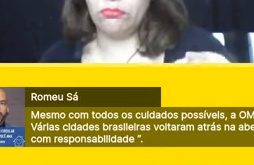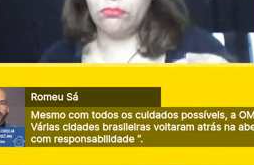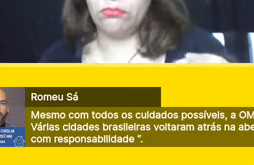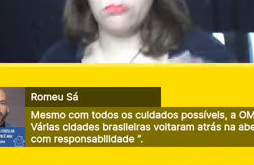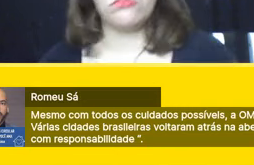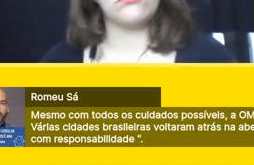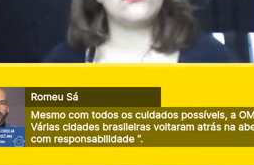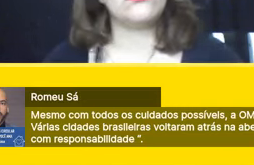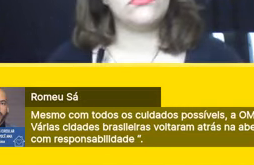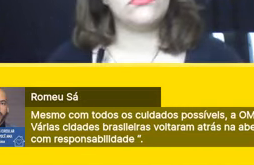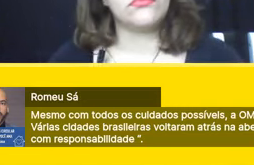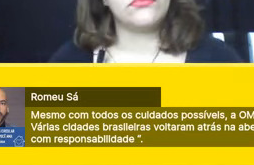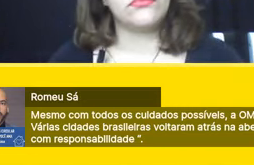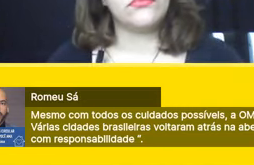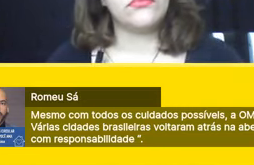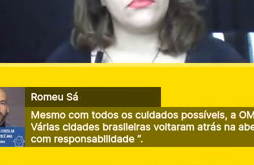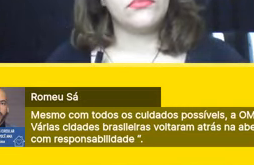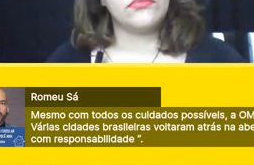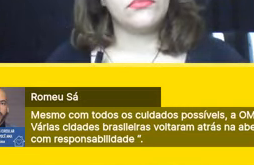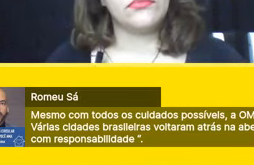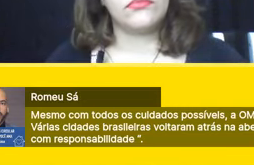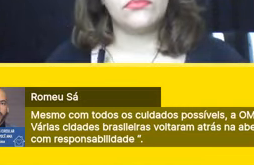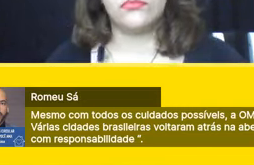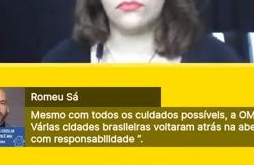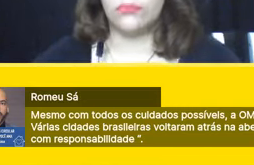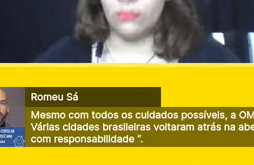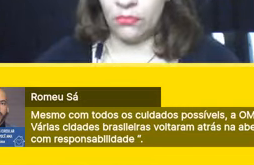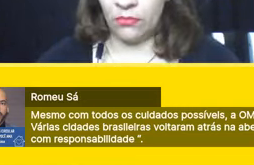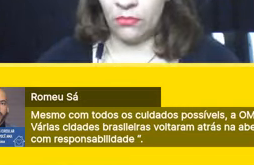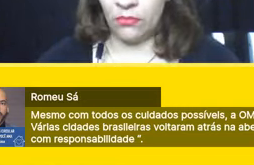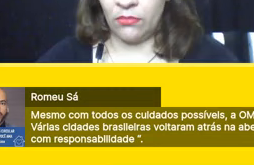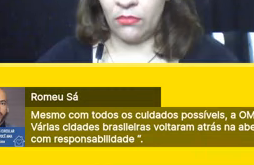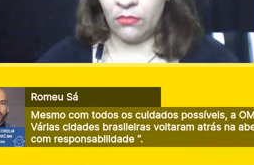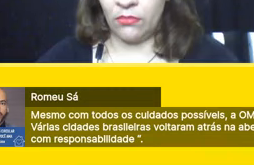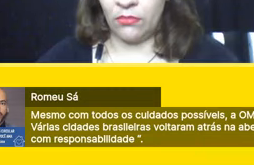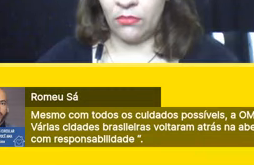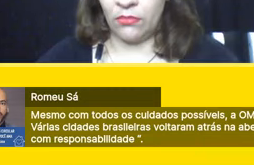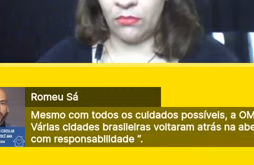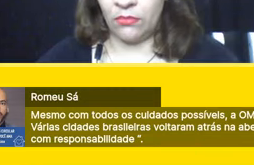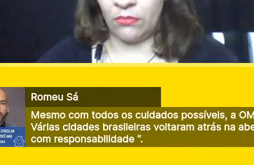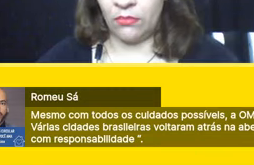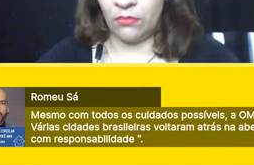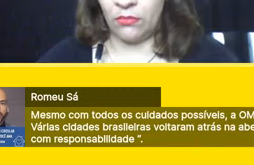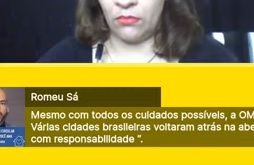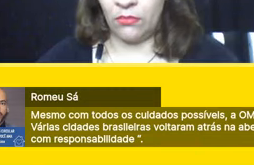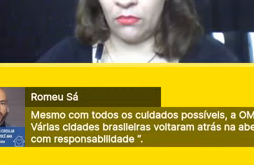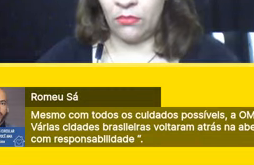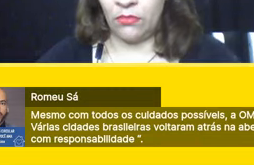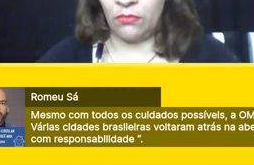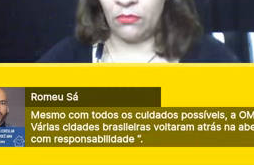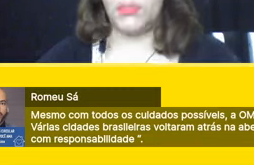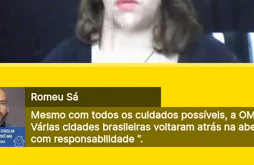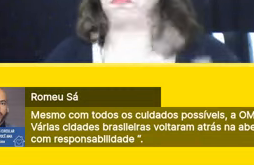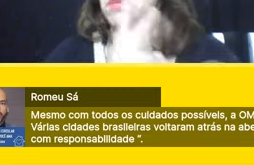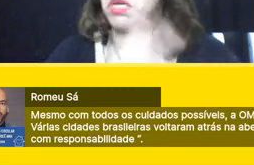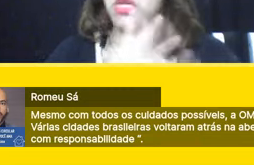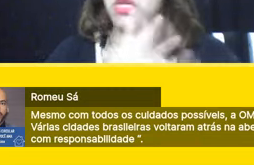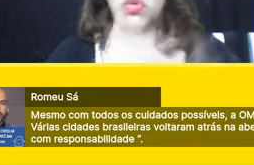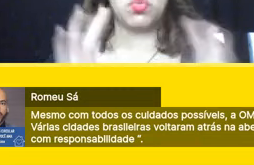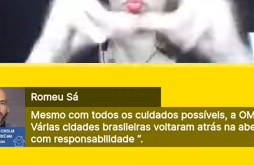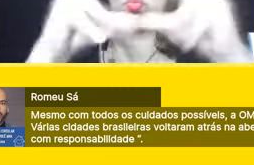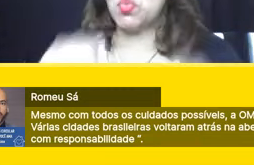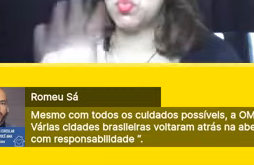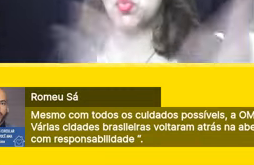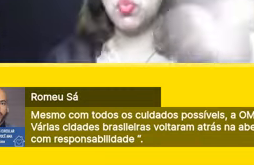Saúde. Ótimo. Agora, doutor Romeu, fala o seguinte: mesmo com todos os cuidados possíveis,